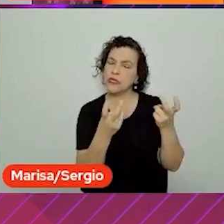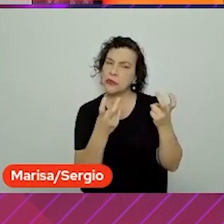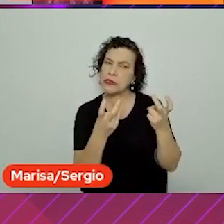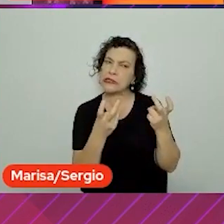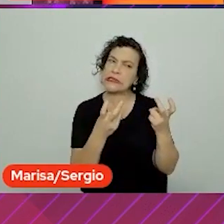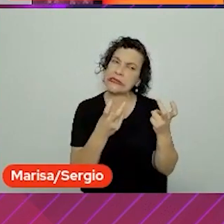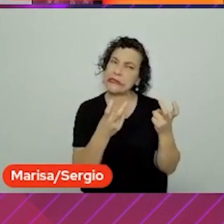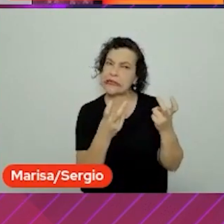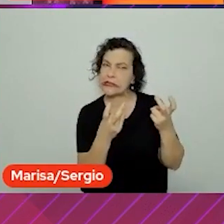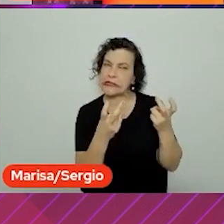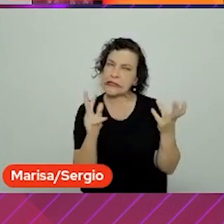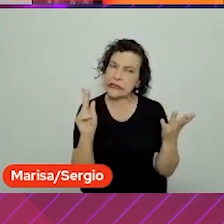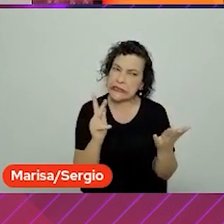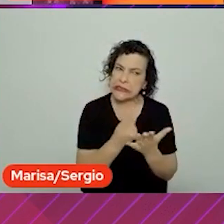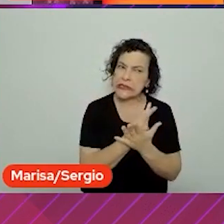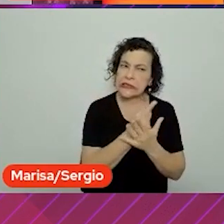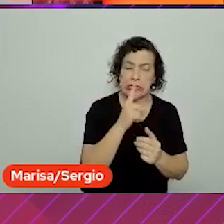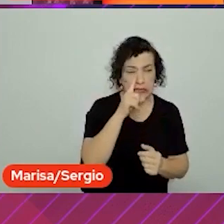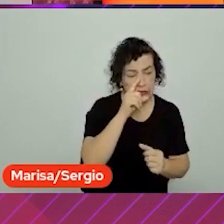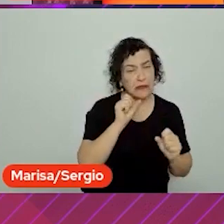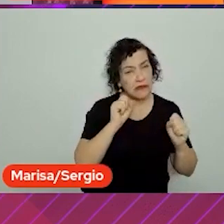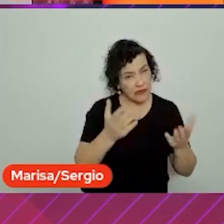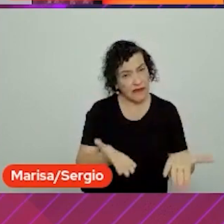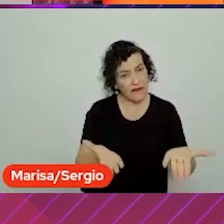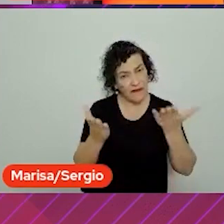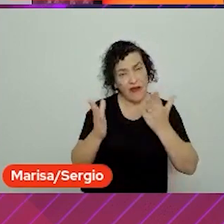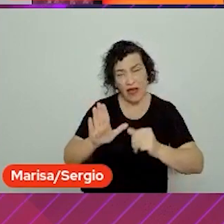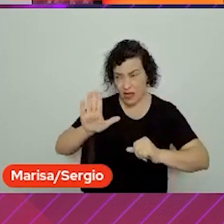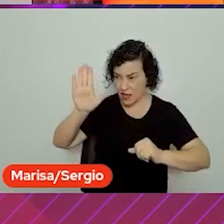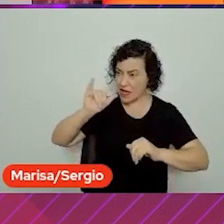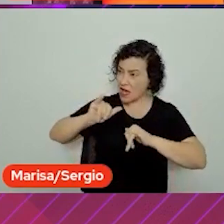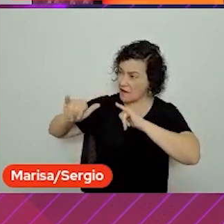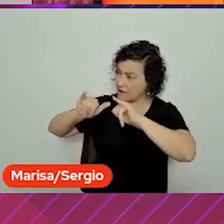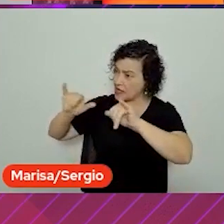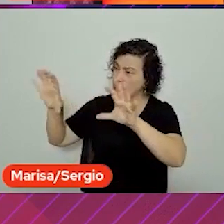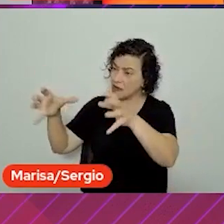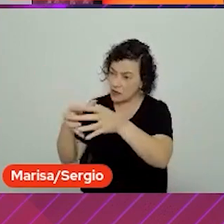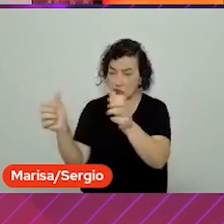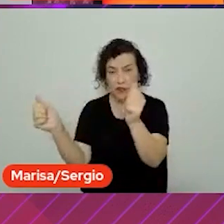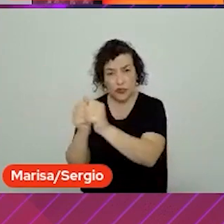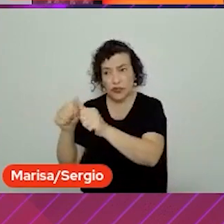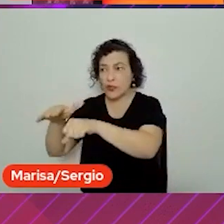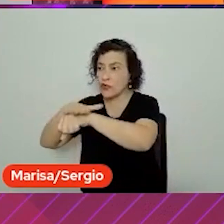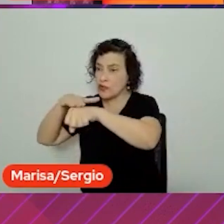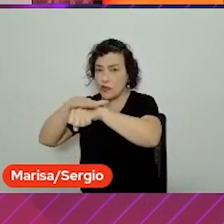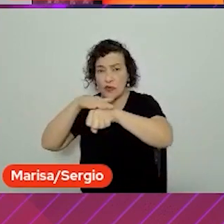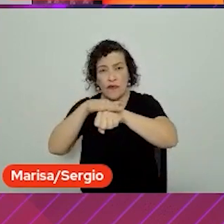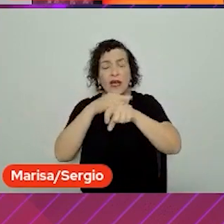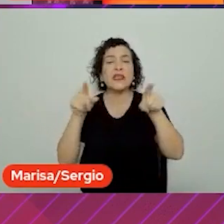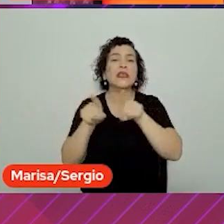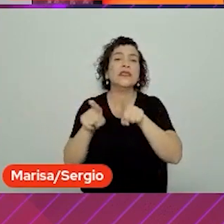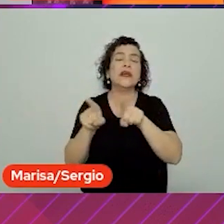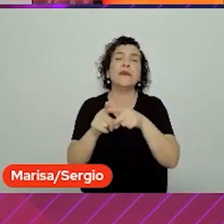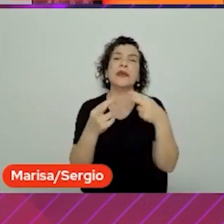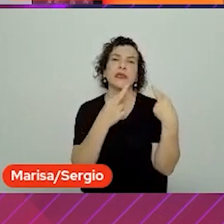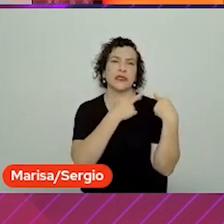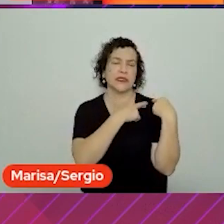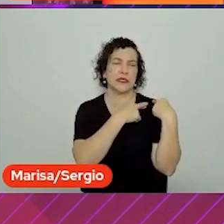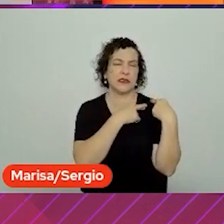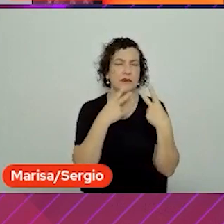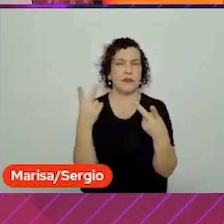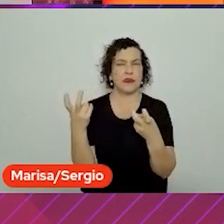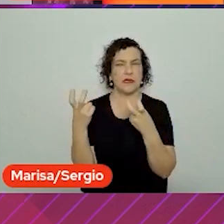que está percebendo algum risco, cara, levanta a mão, chama a galera para conversar, PO que está vendo lá que a estratégia de